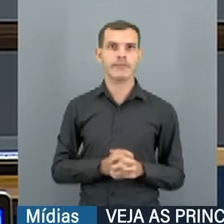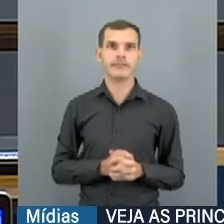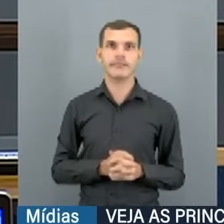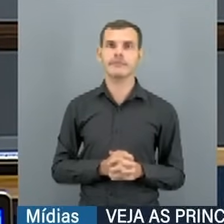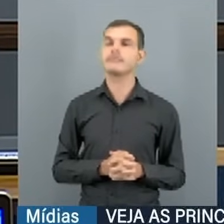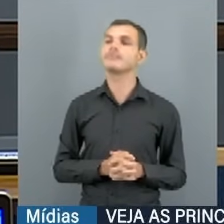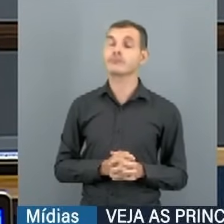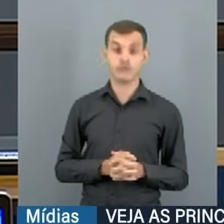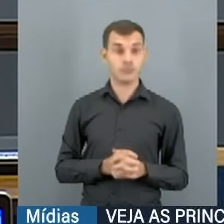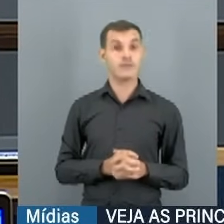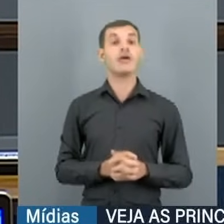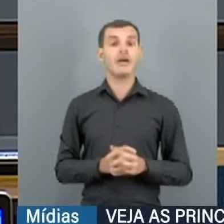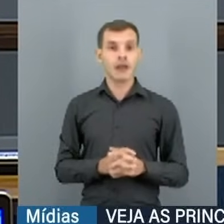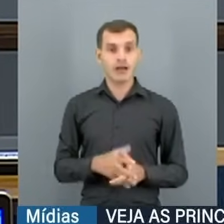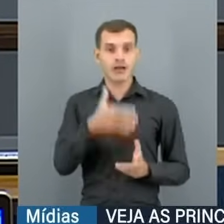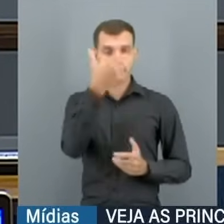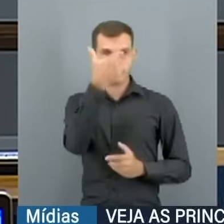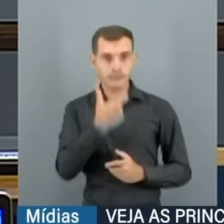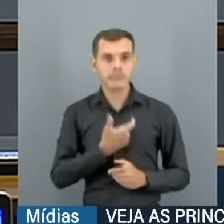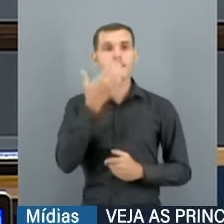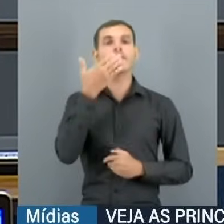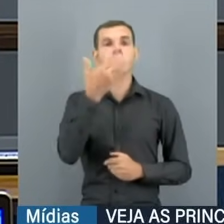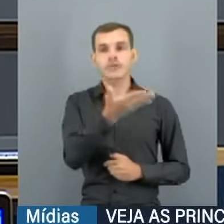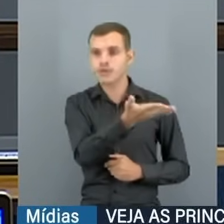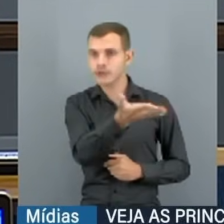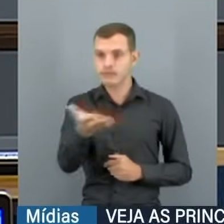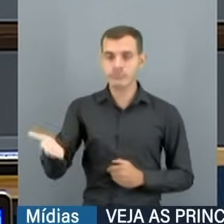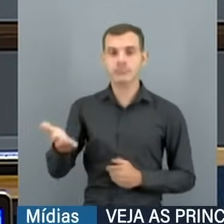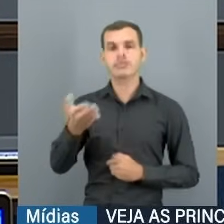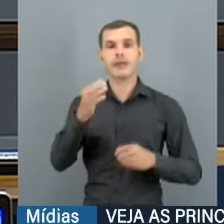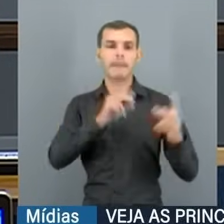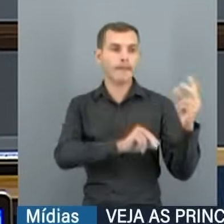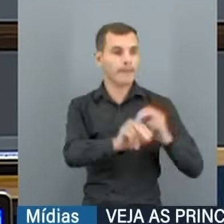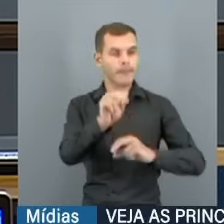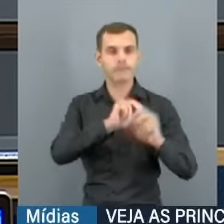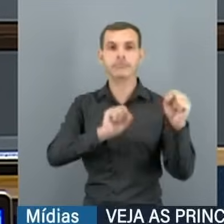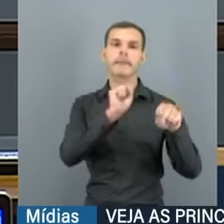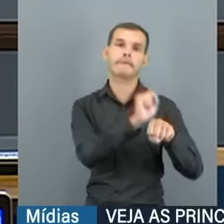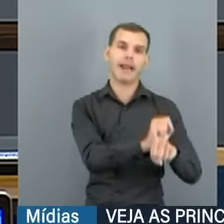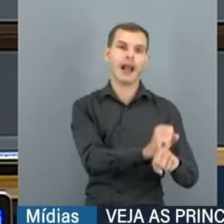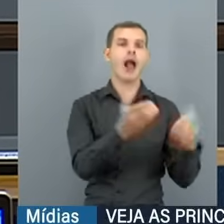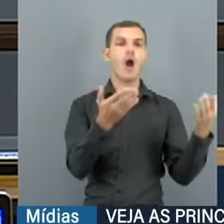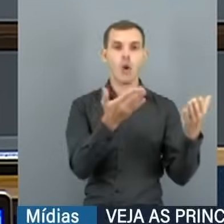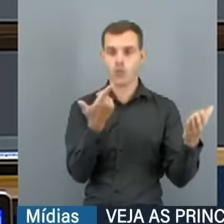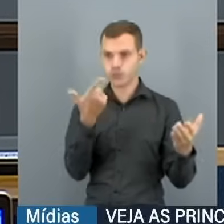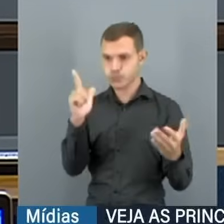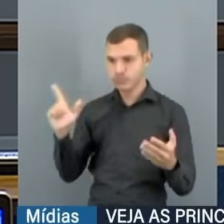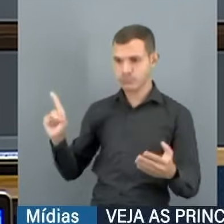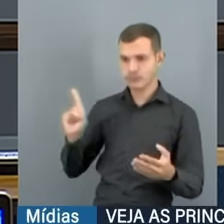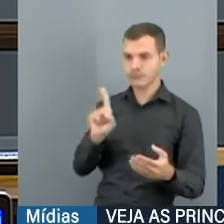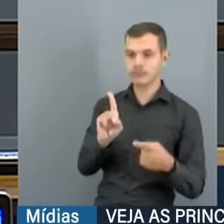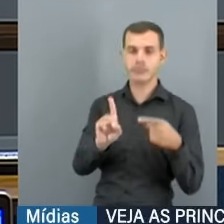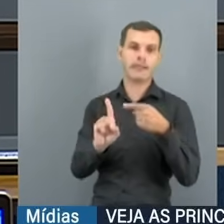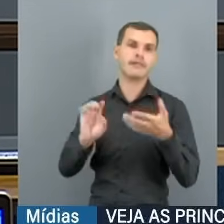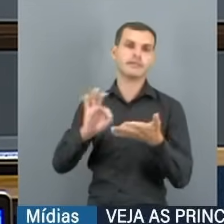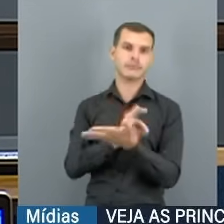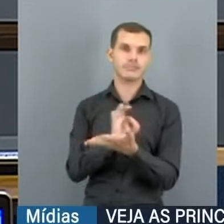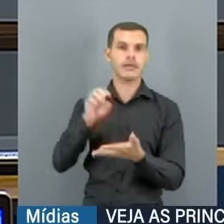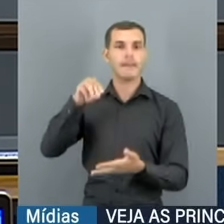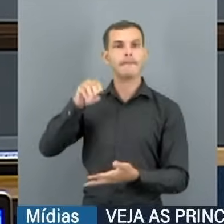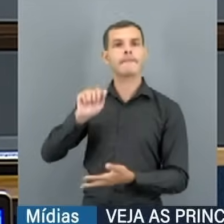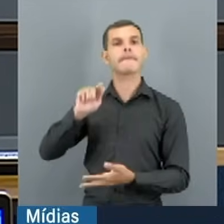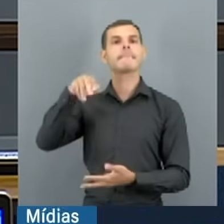Eu vou pedir a todos aí que parem com a conversa paralela para que a gente possa ouvir o próximo orador inscrito, que é o senador Magno Malta. Por